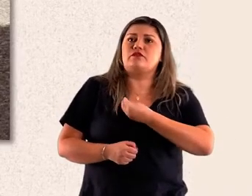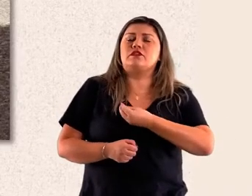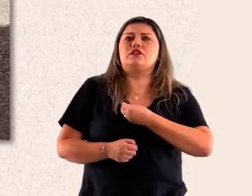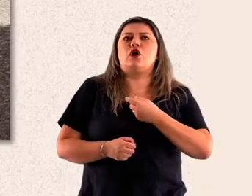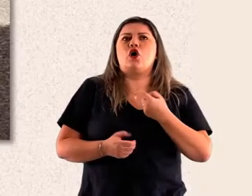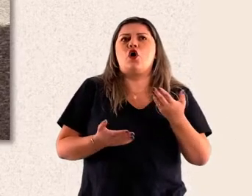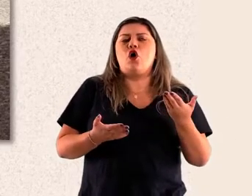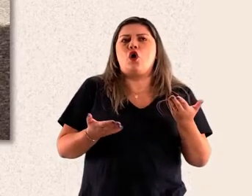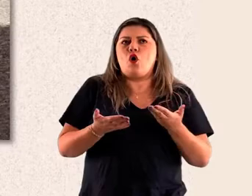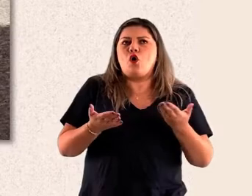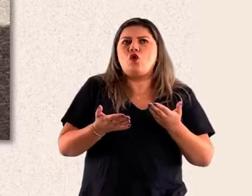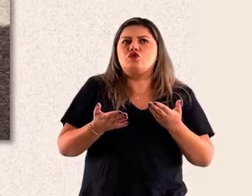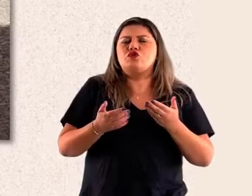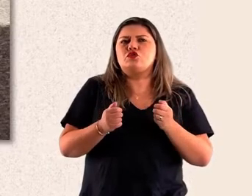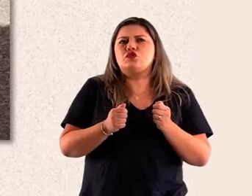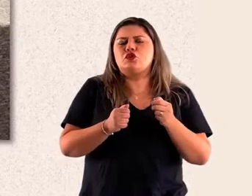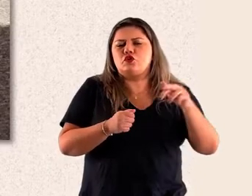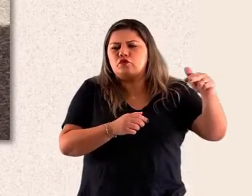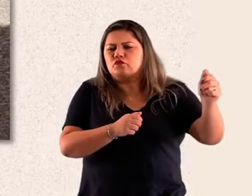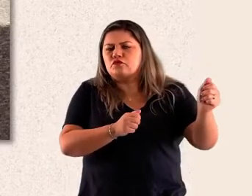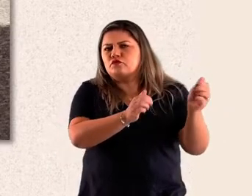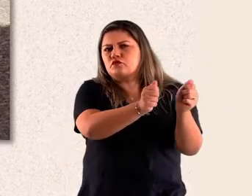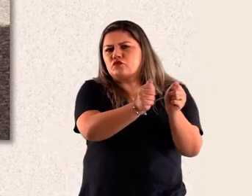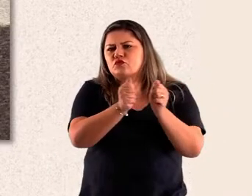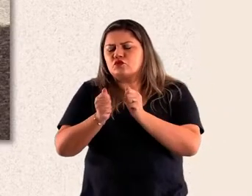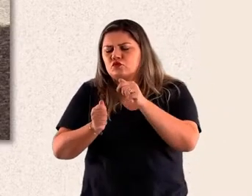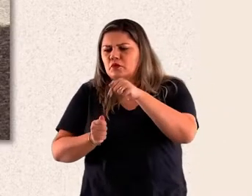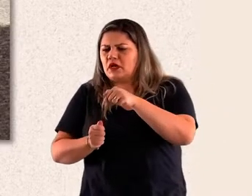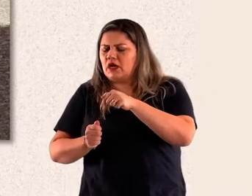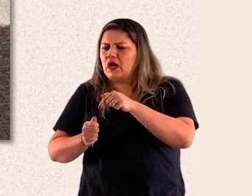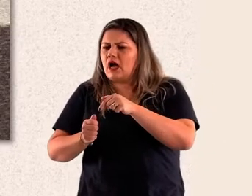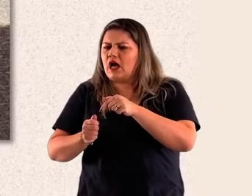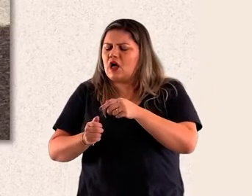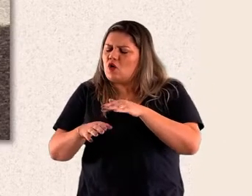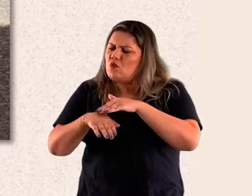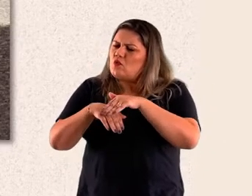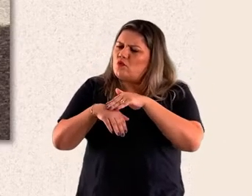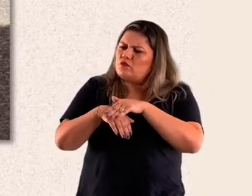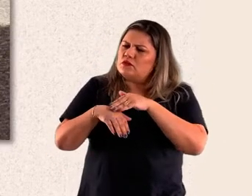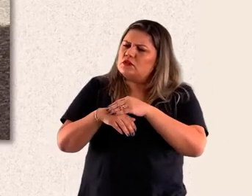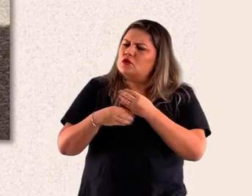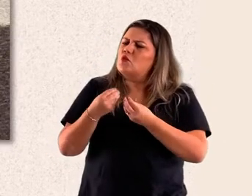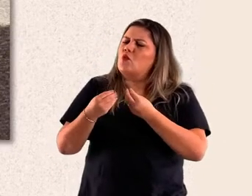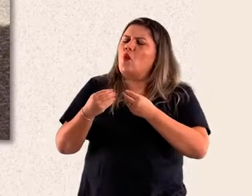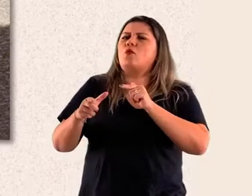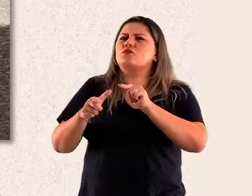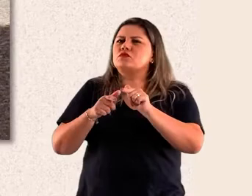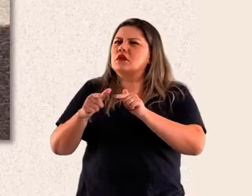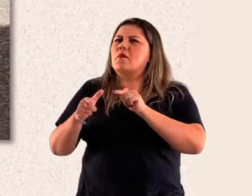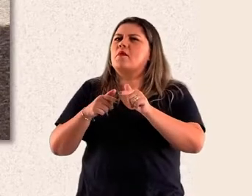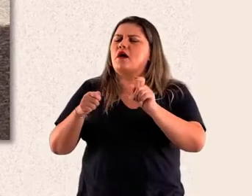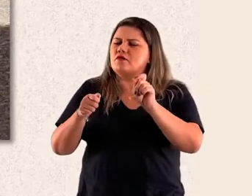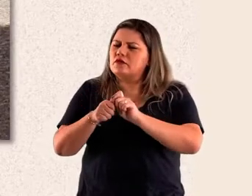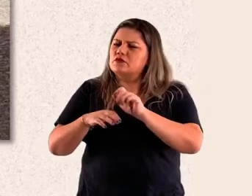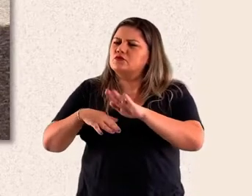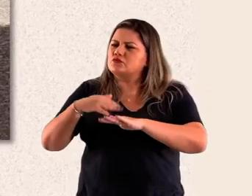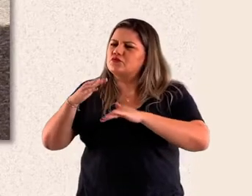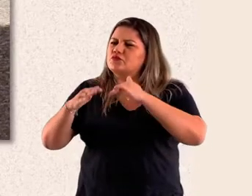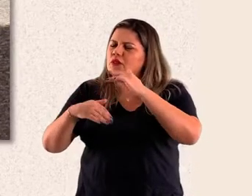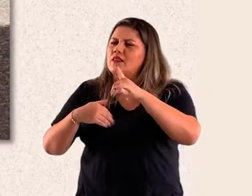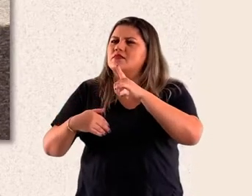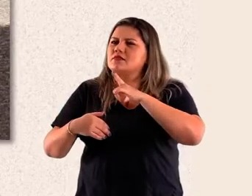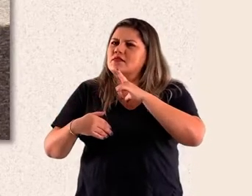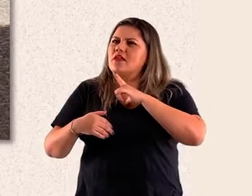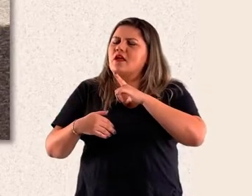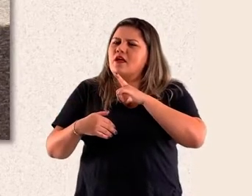quanto é o bom trabalho que nós desenvolvemos nas nossas instituições tem muito a ver com a satisfação pessoal